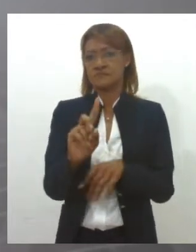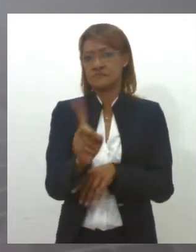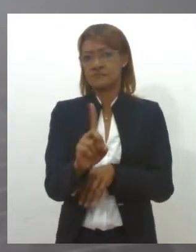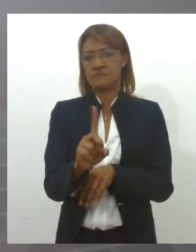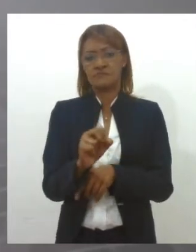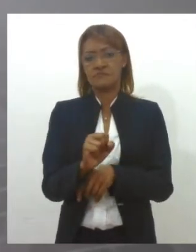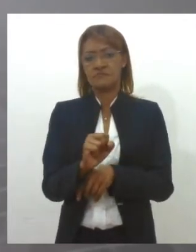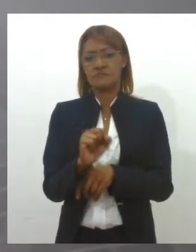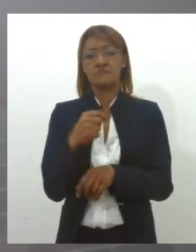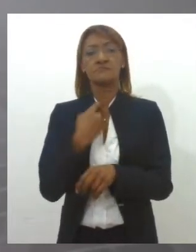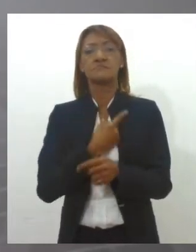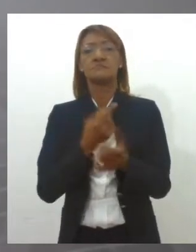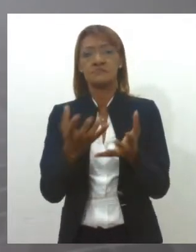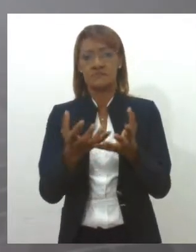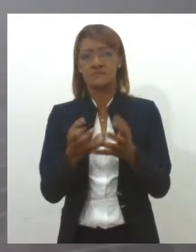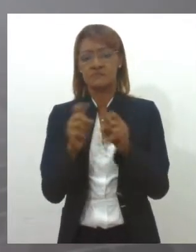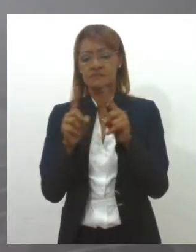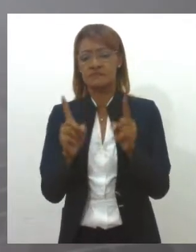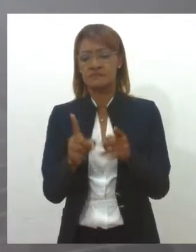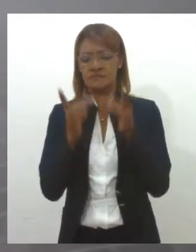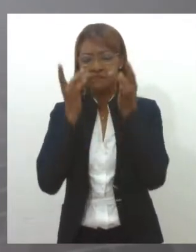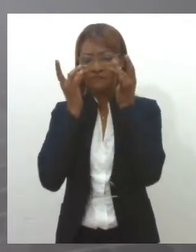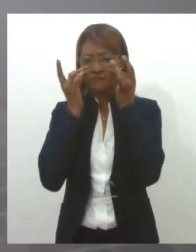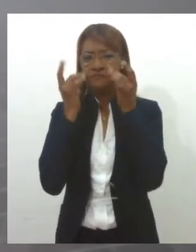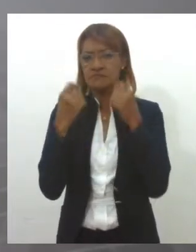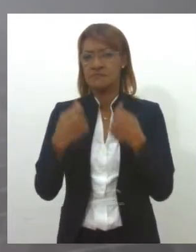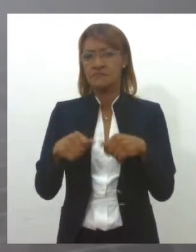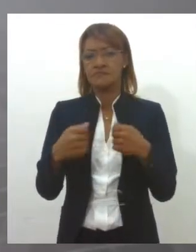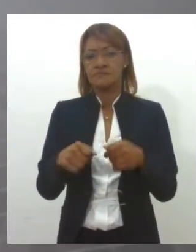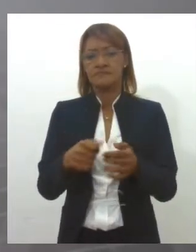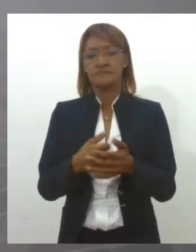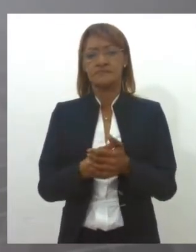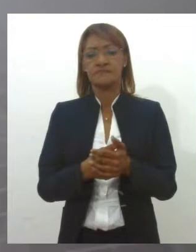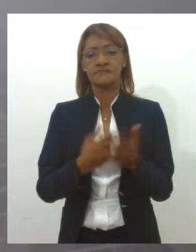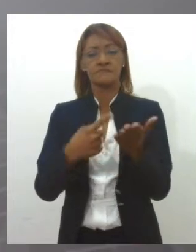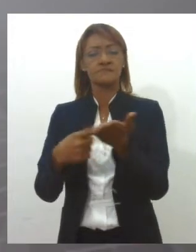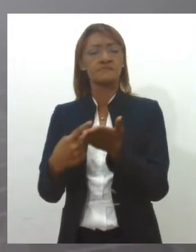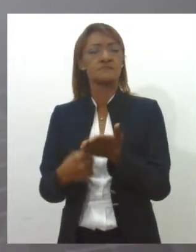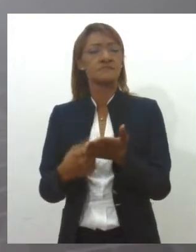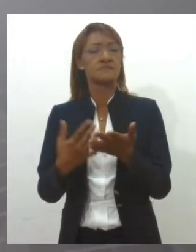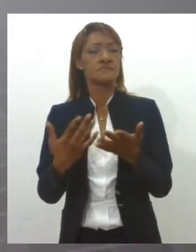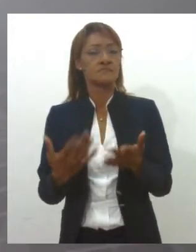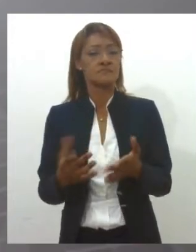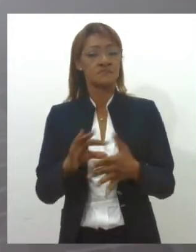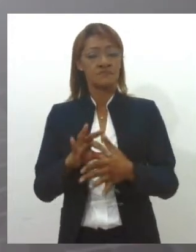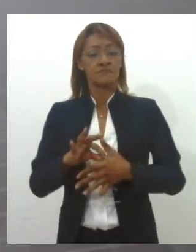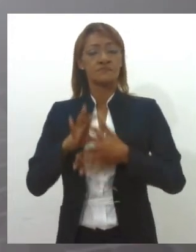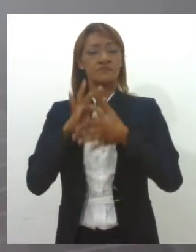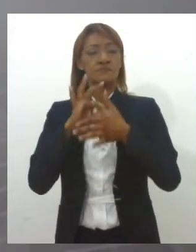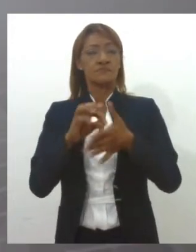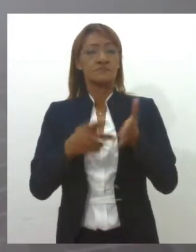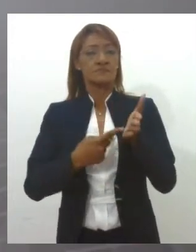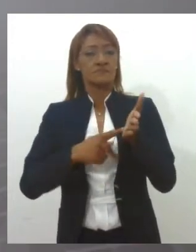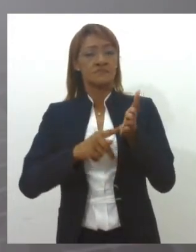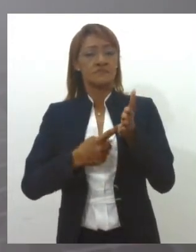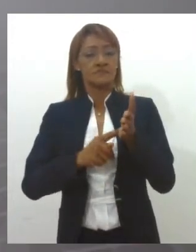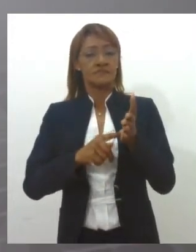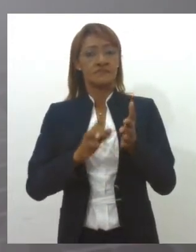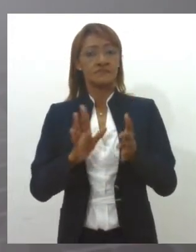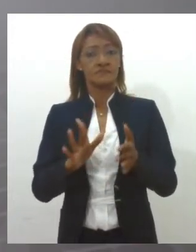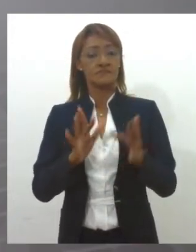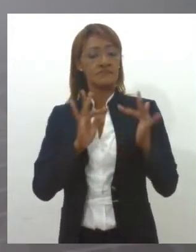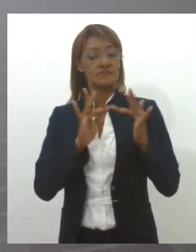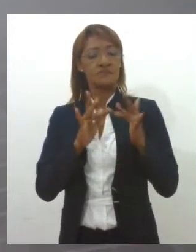nós queremos que os servidores sejam ouvidos processo negociação envolve ouvir as lideranças sindicais que tem legitimidade para